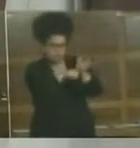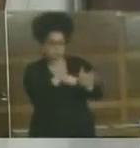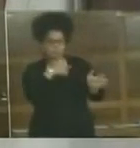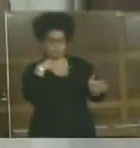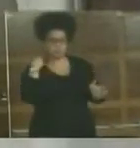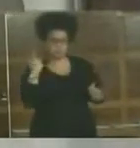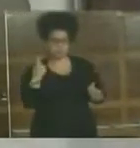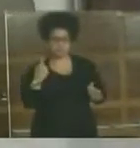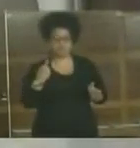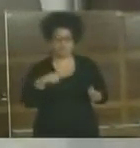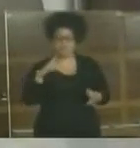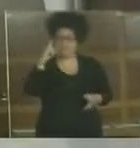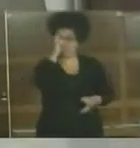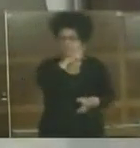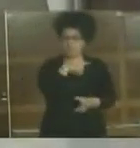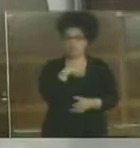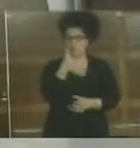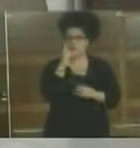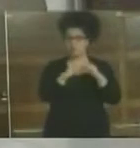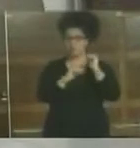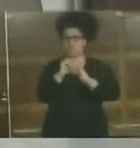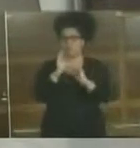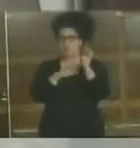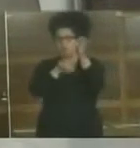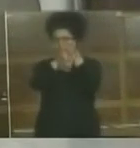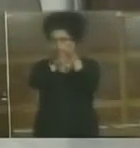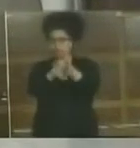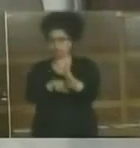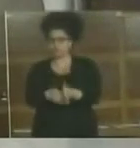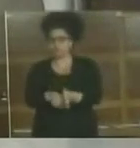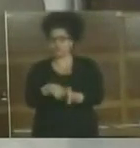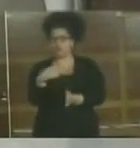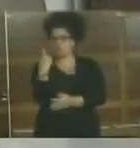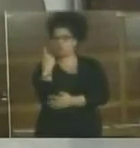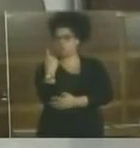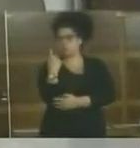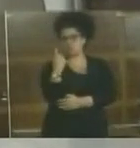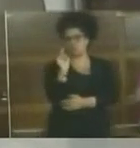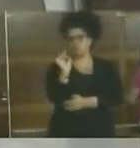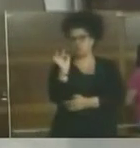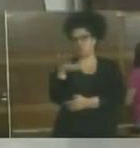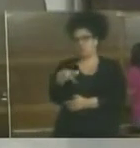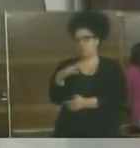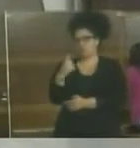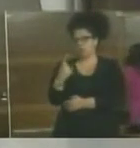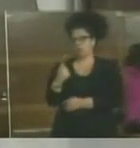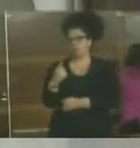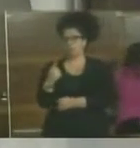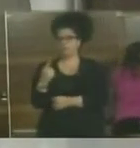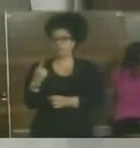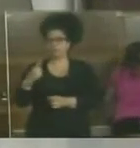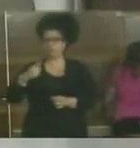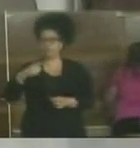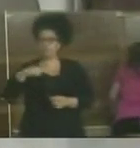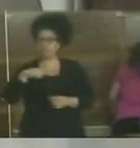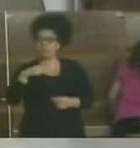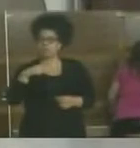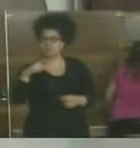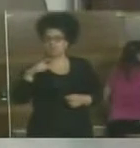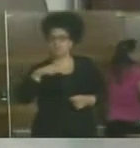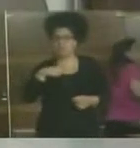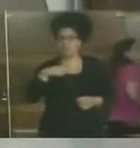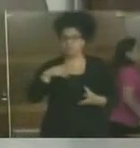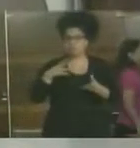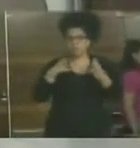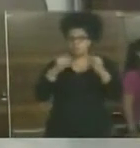temos dificuldade, tem um perito só, né, um perito legista para atender lá dentro do IML e nós temos aí uma demanda.